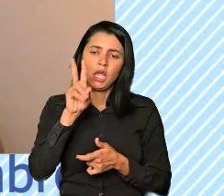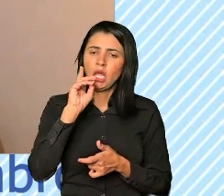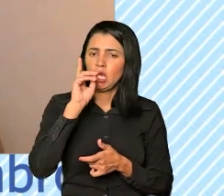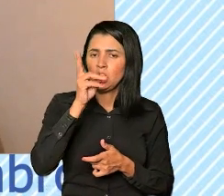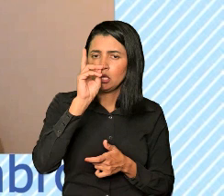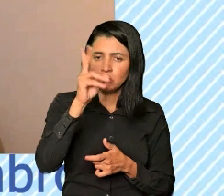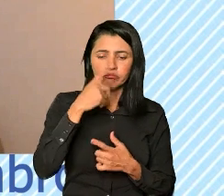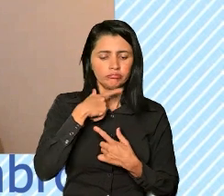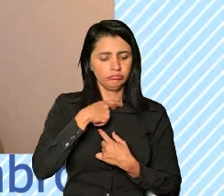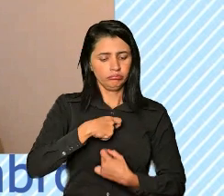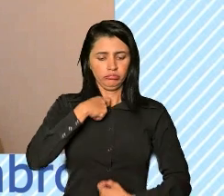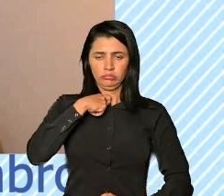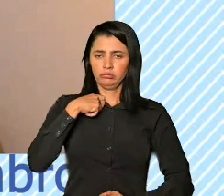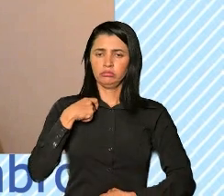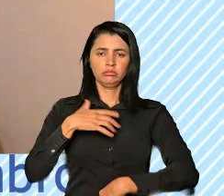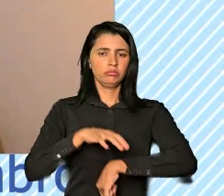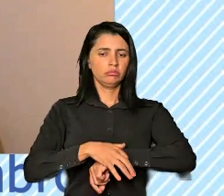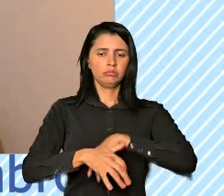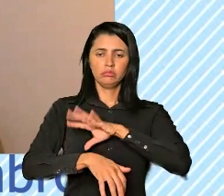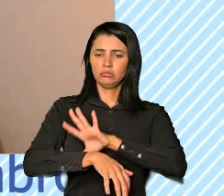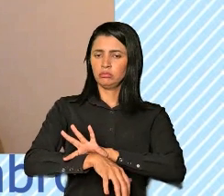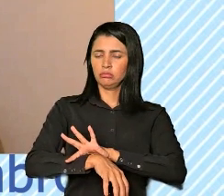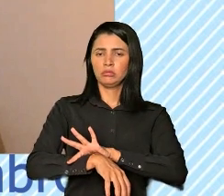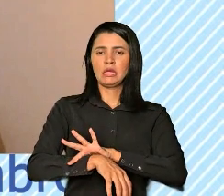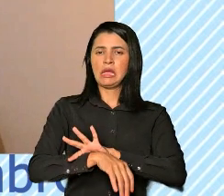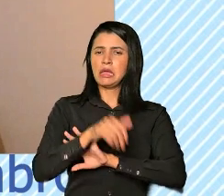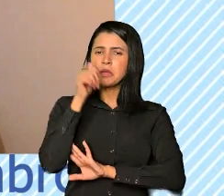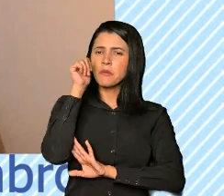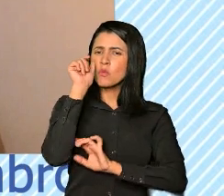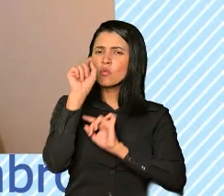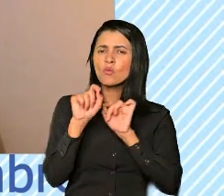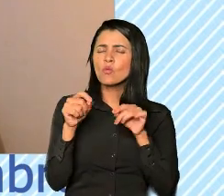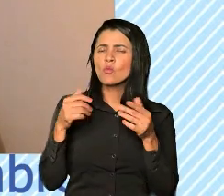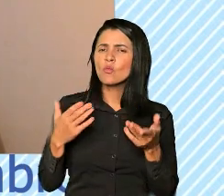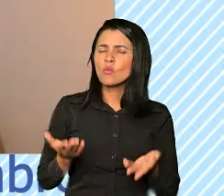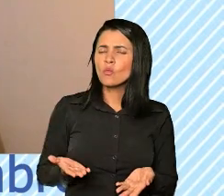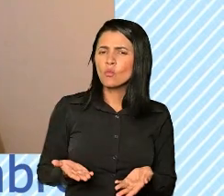têm que estar de terno e gravata ou camisa social. E as mulheres, né?